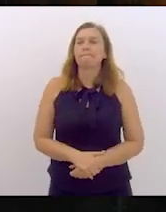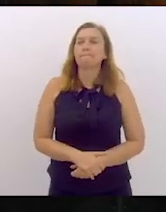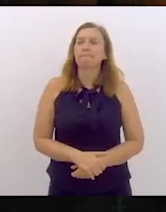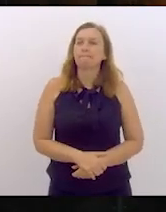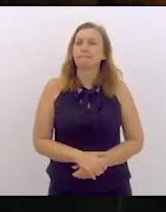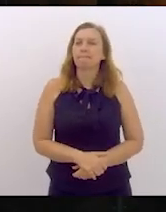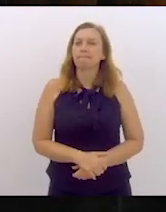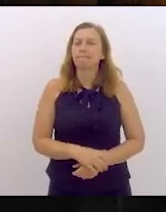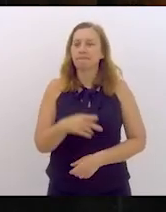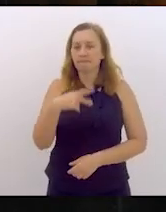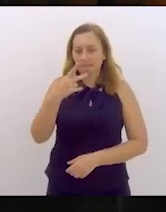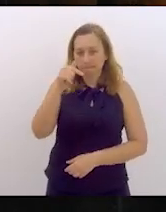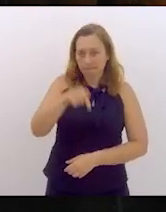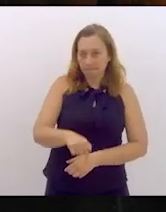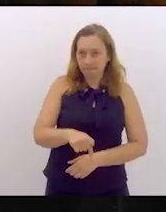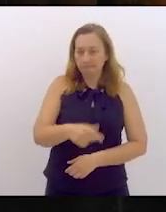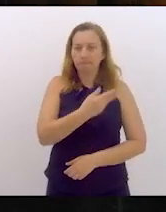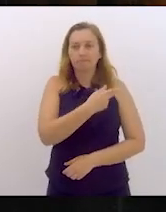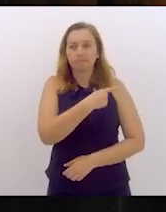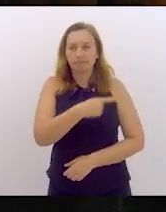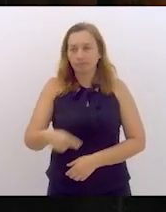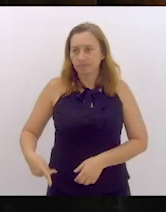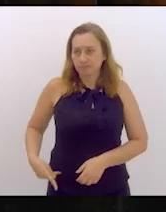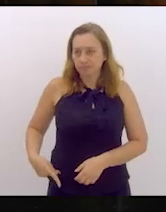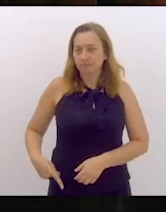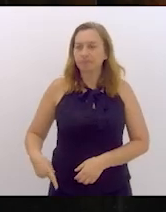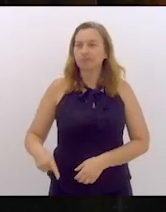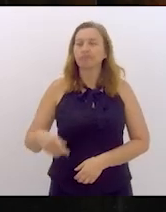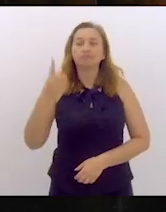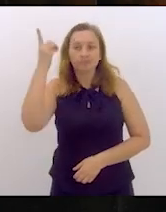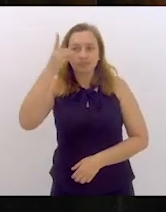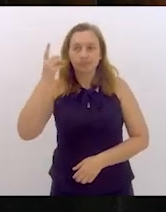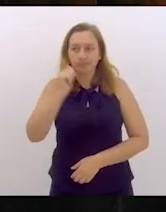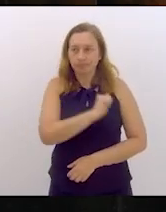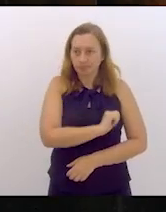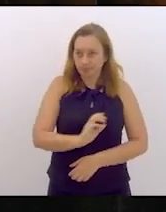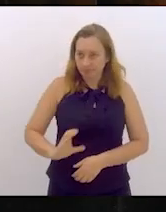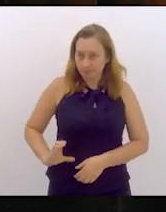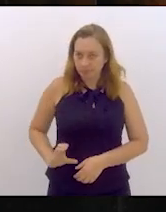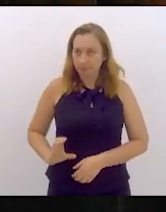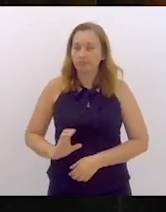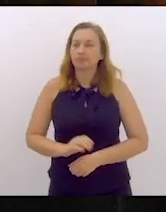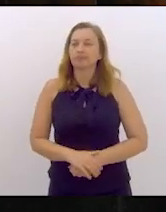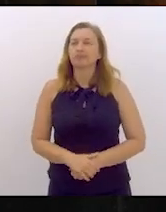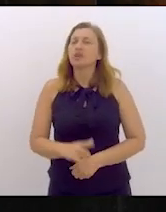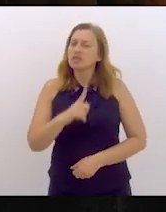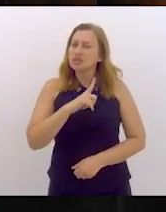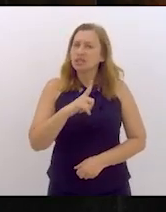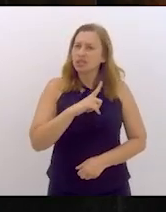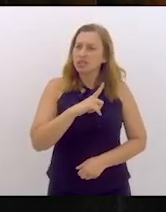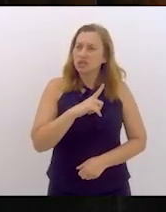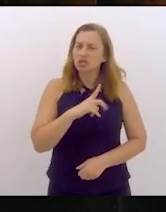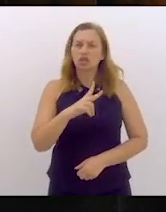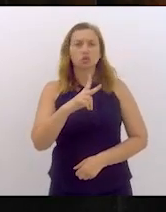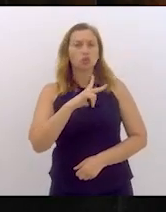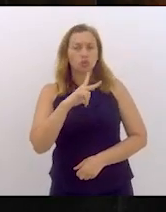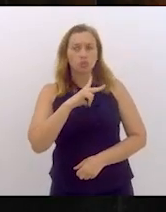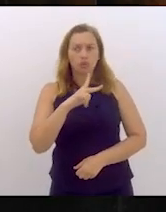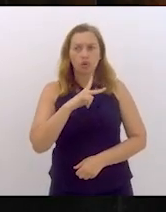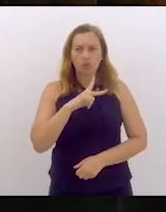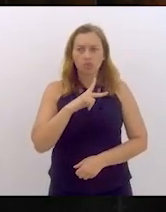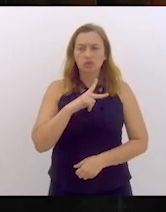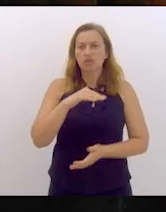foi afirmado aqui tô vendo a casa Deputado André Ceciliano que teria o rio do próprio secretário